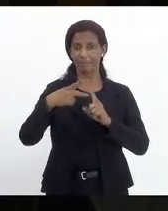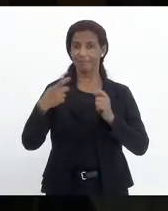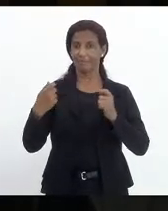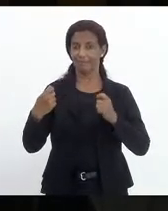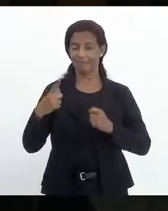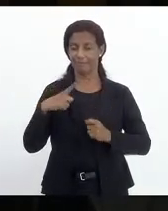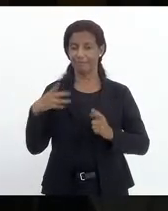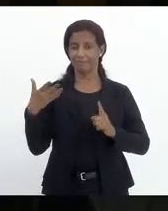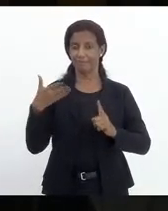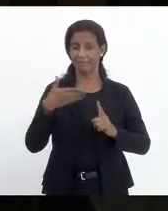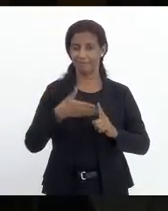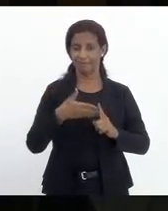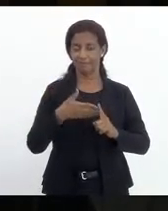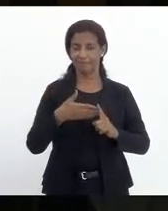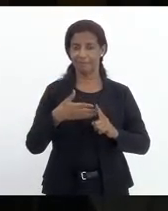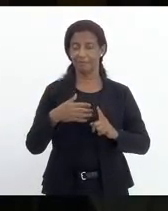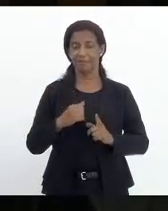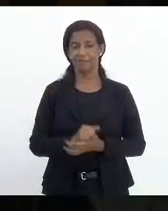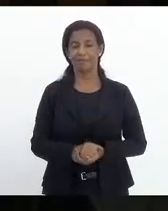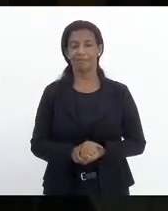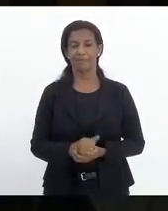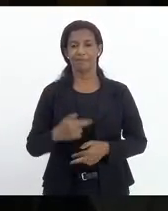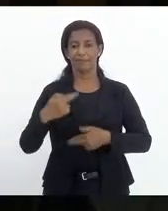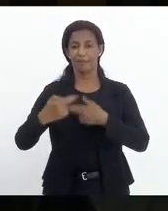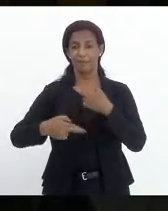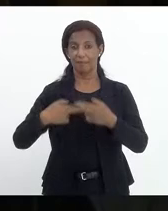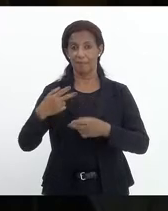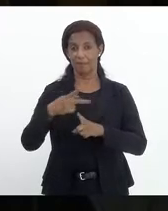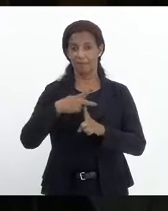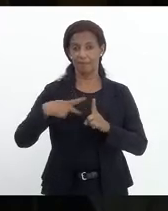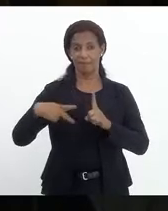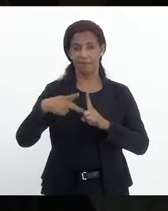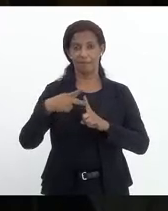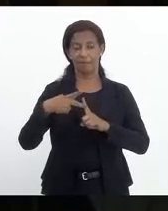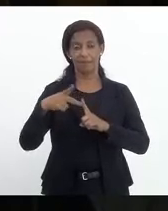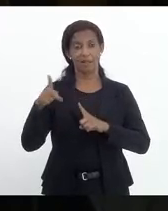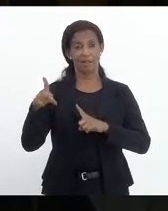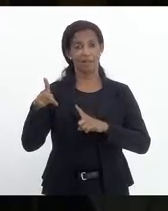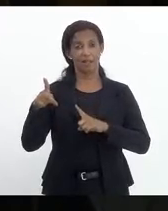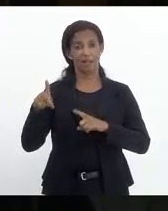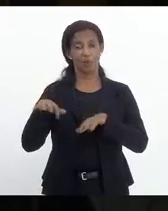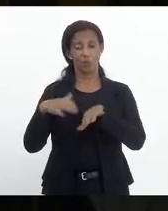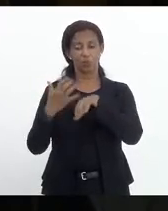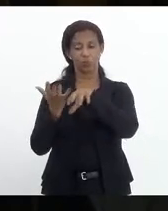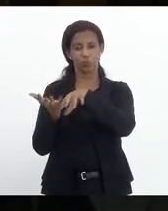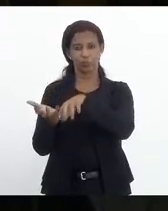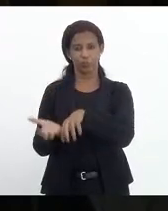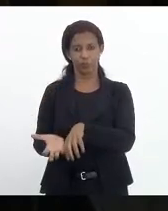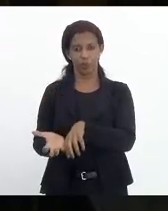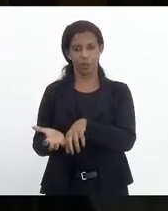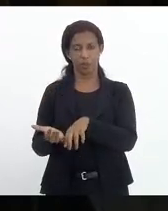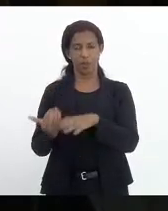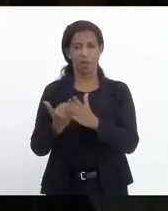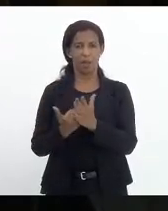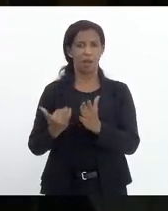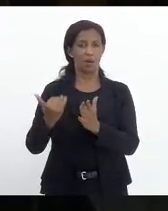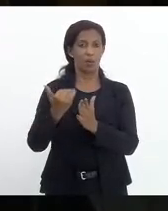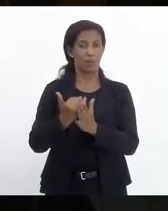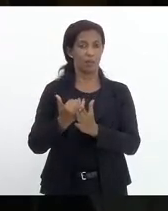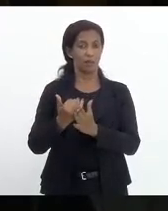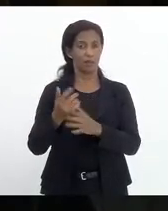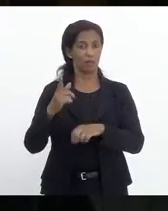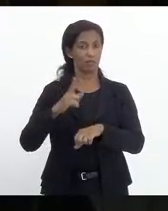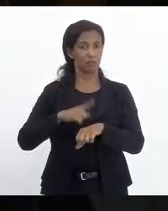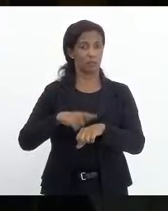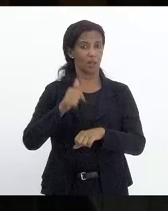paradigma a reforma da Previdência feito pelo congresso nacional que aumenta o tempo de contribuição das